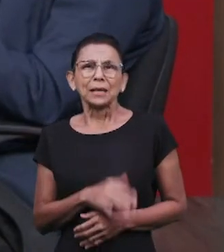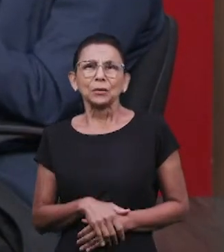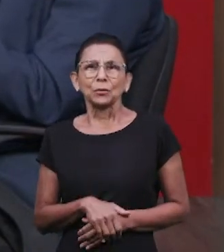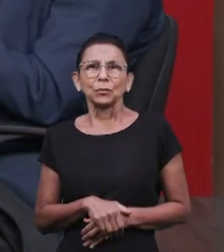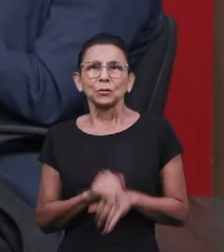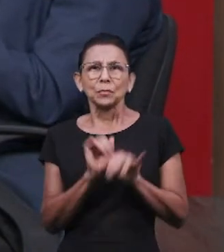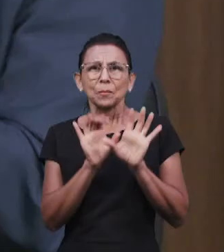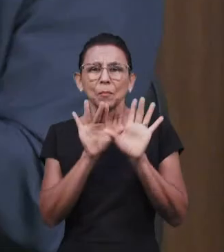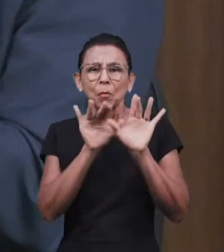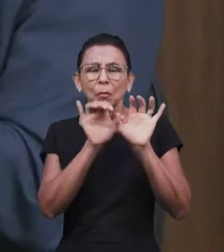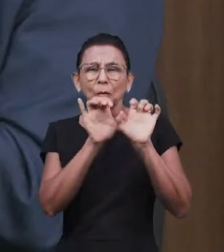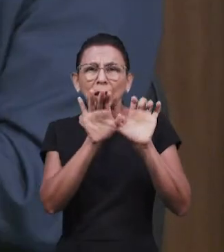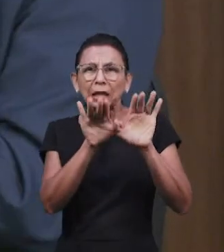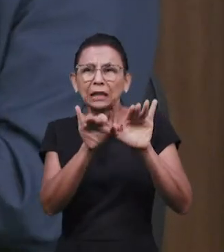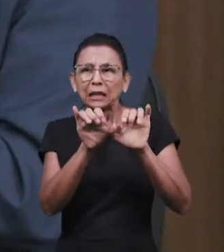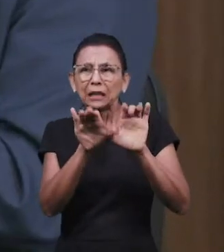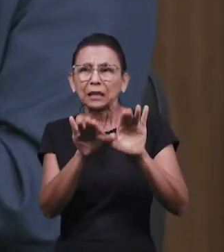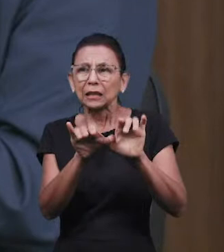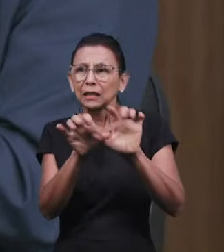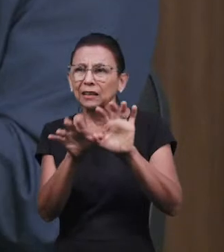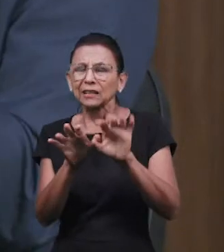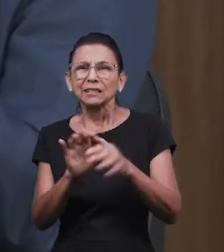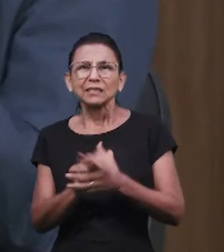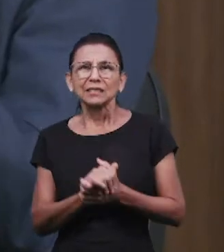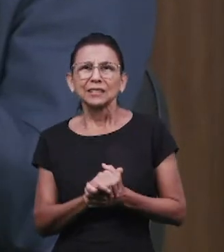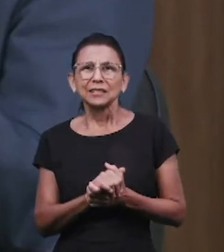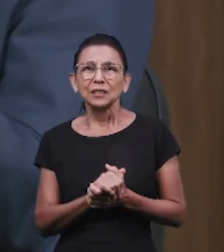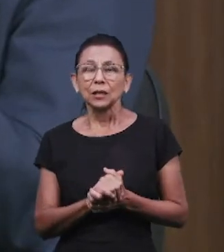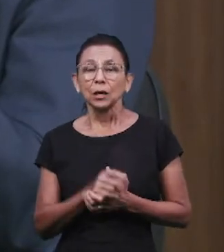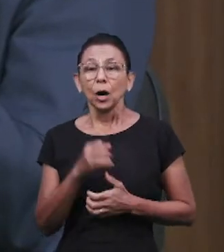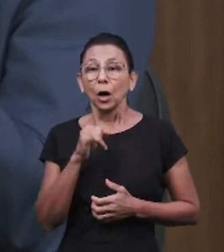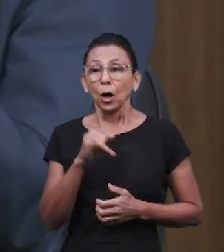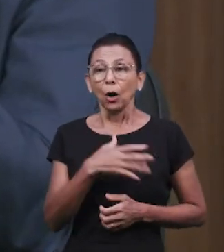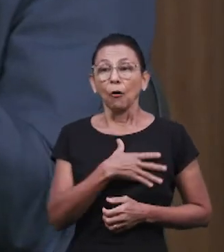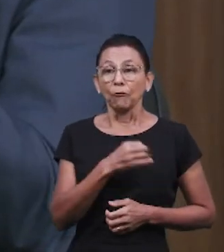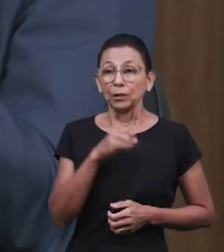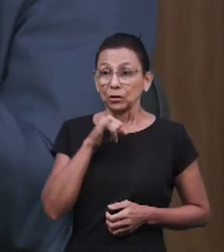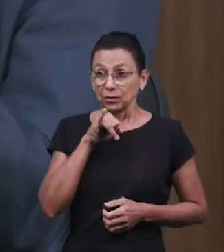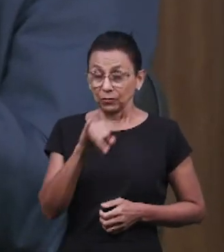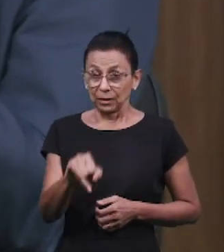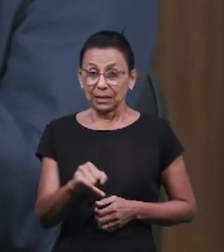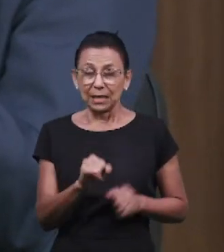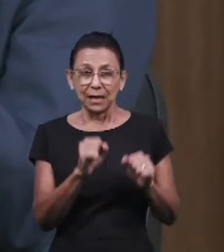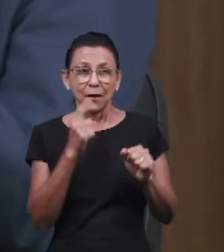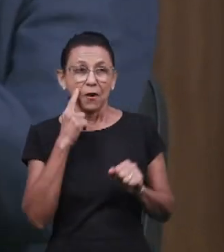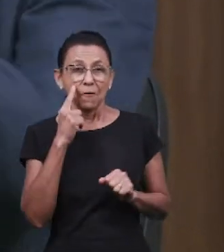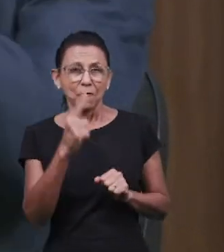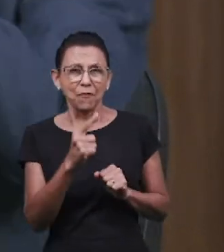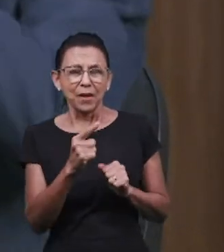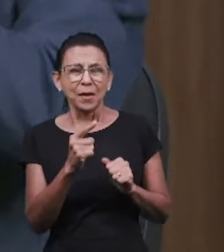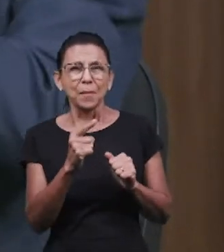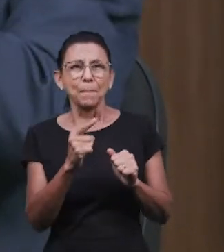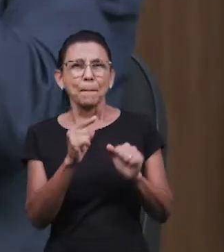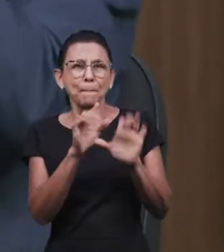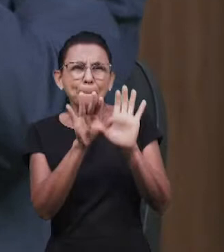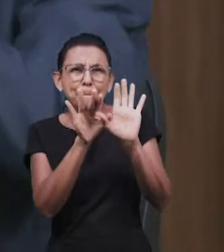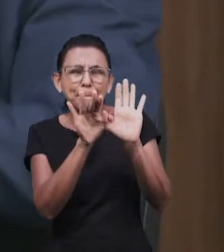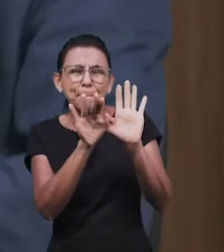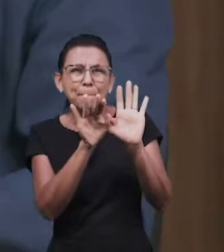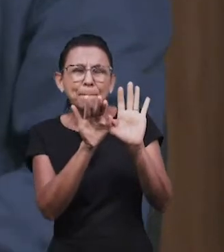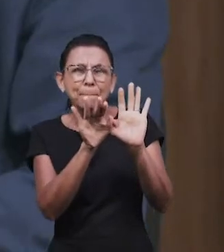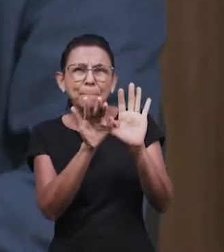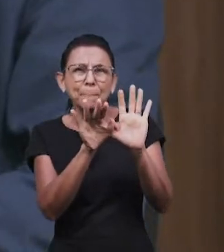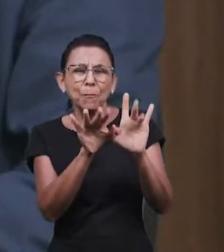os pais, a mãe, quando pequeno, falou com meu filho, se você botar a mão na borboleta, tem um veneno, você vai morrer. Ele adulto ficou com